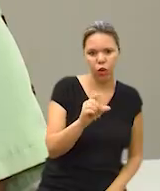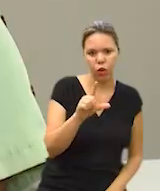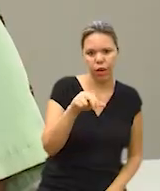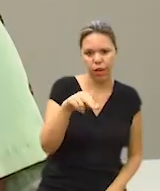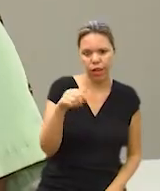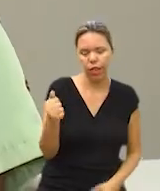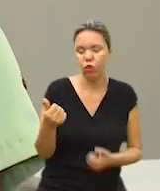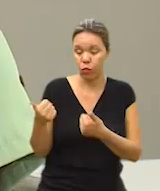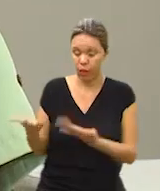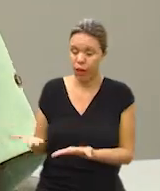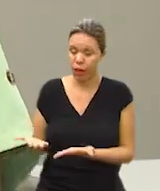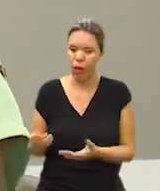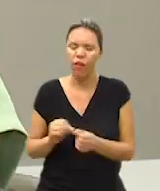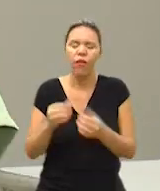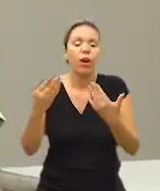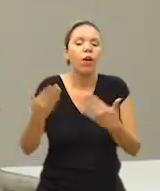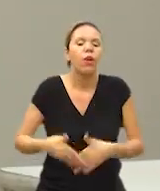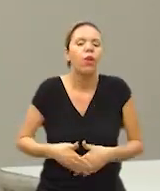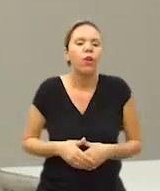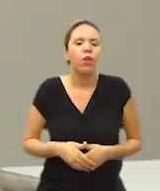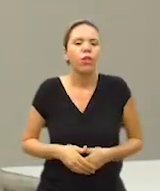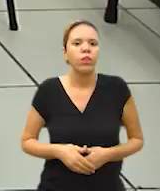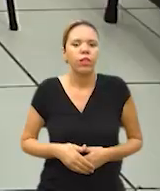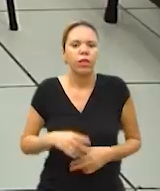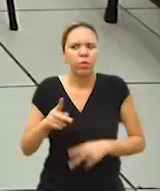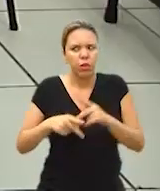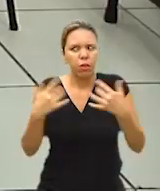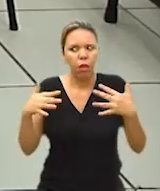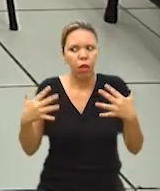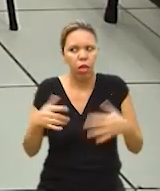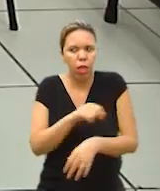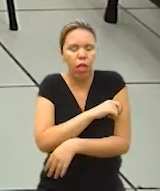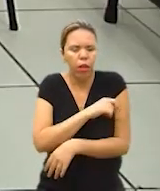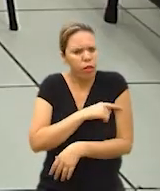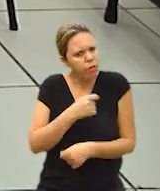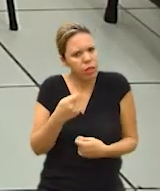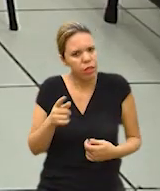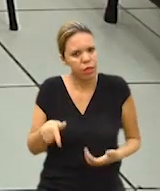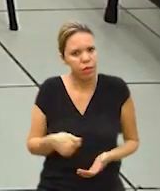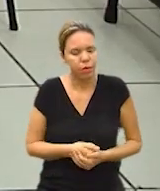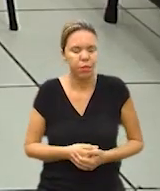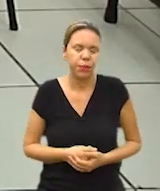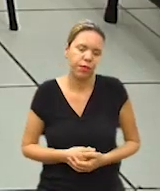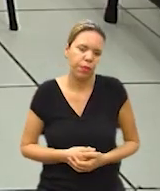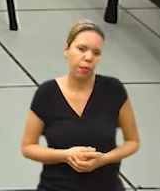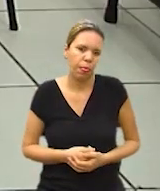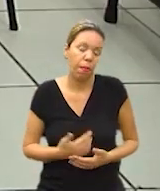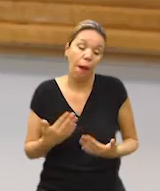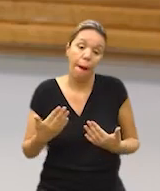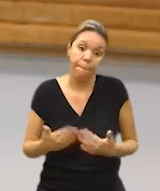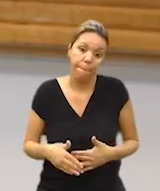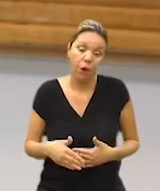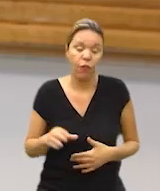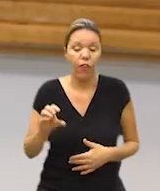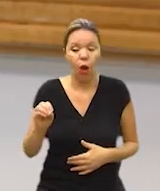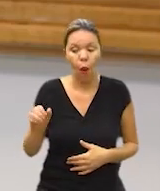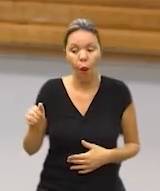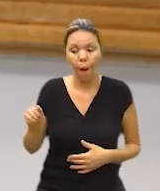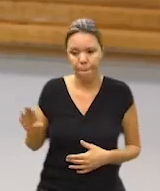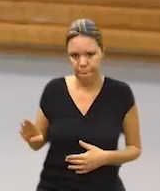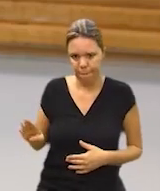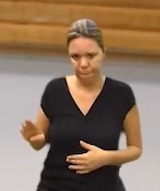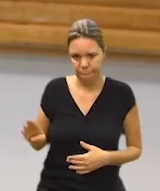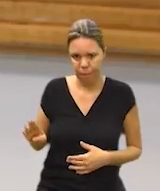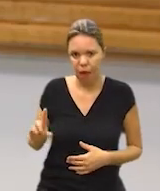fala de prova da OAB, o aluno treme, né? É necessário isso? Bom, a prova da OAB é